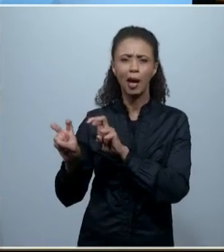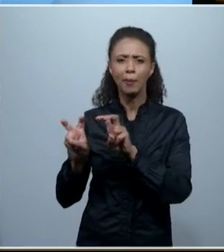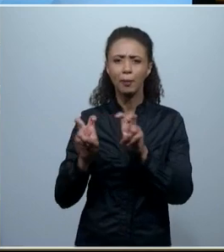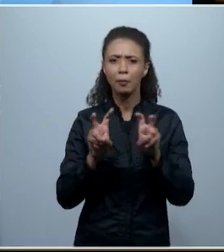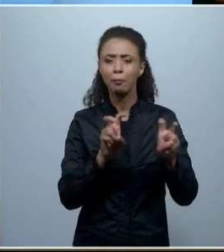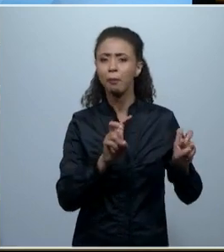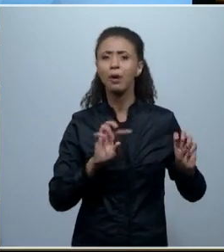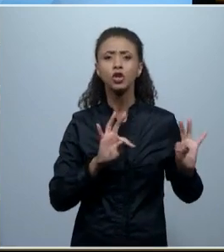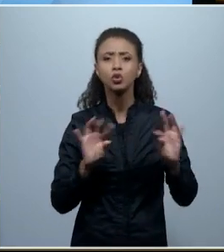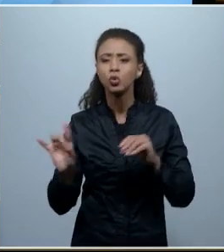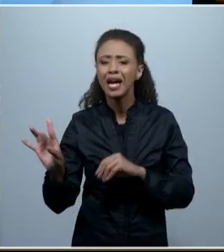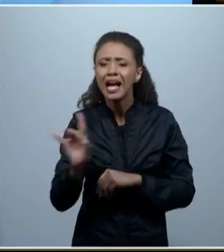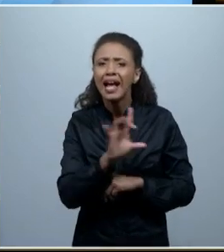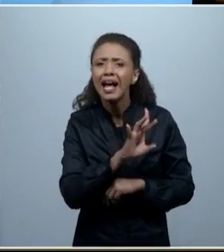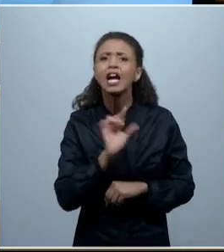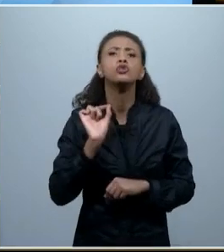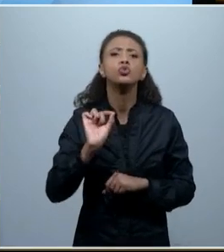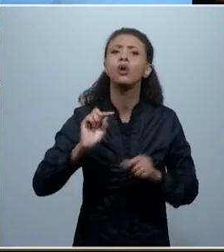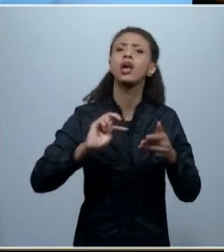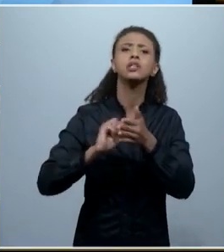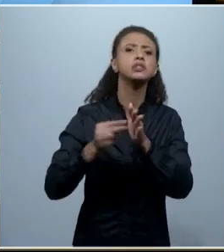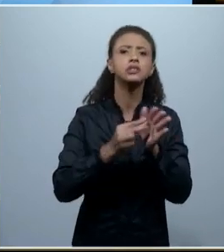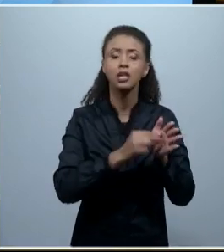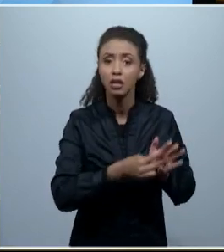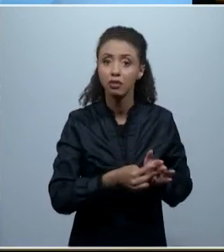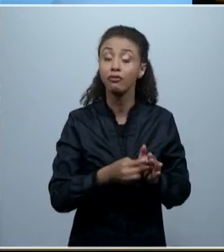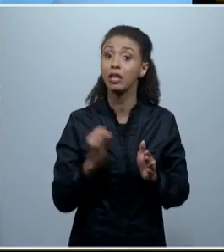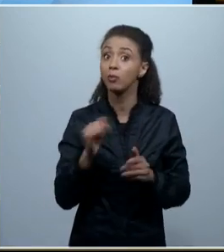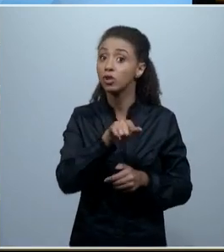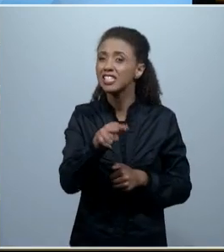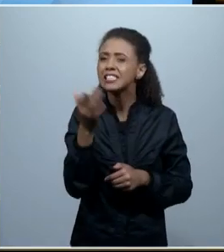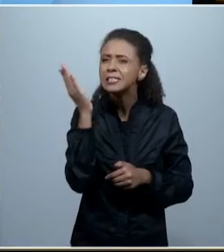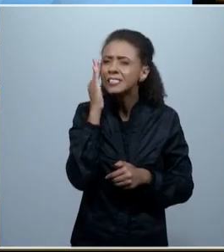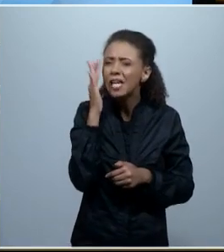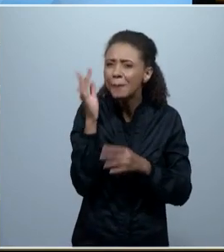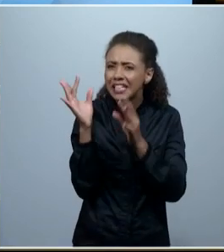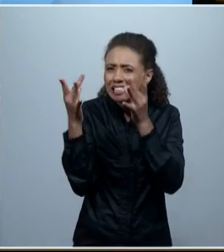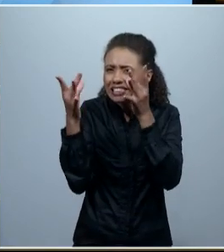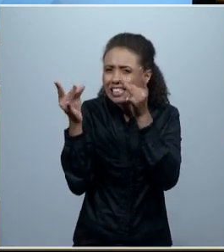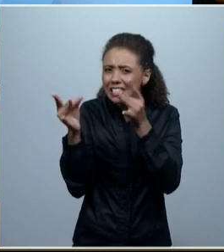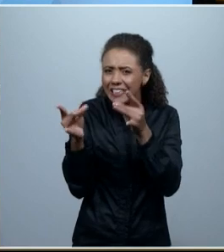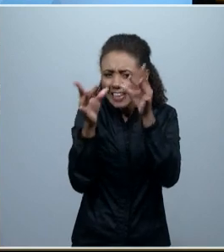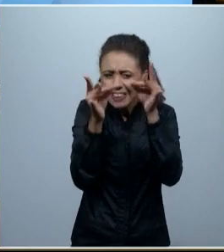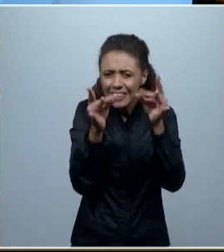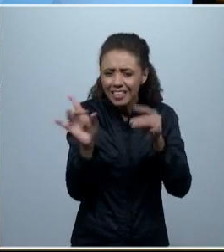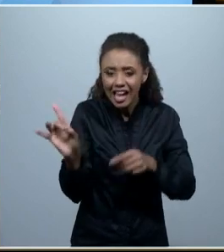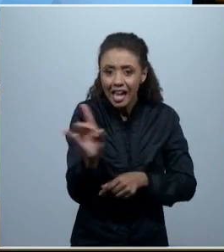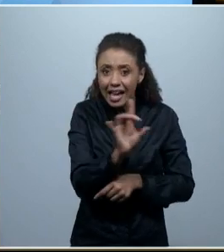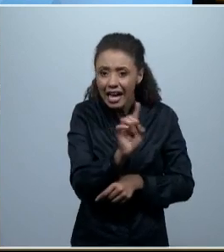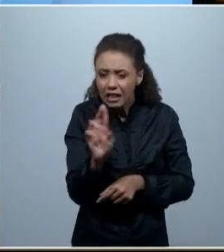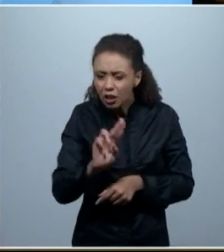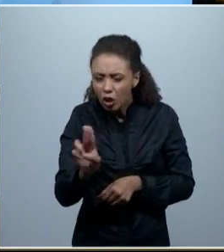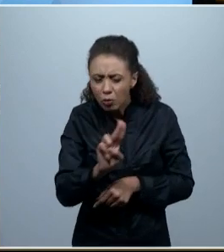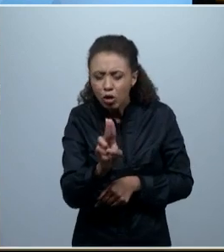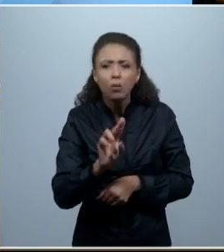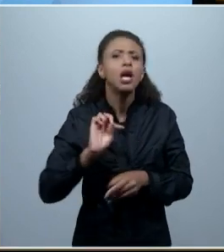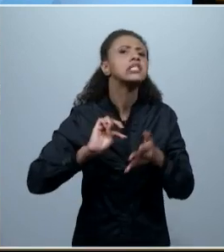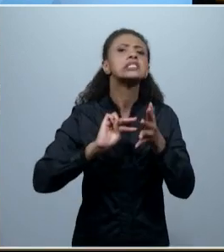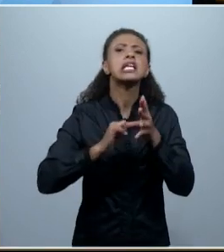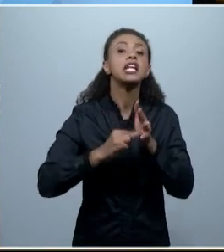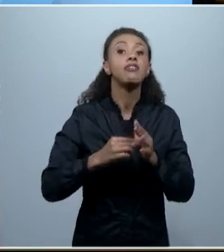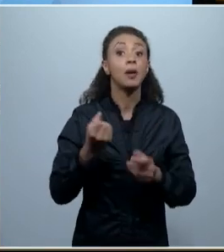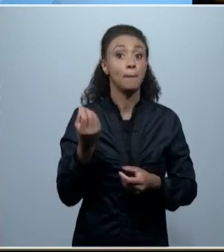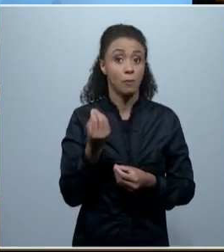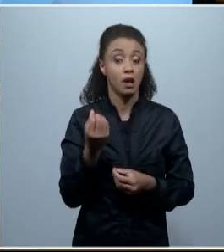de cada um destes caras precisa saber bem direitinho essas definições porque a gente encontrado aí questões que pedem